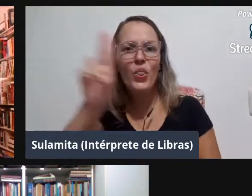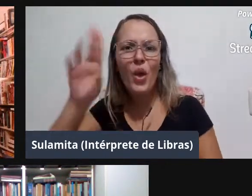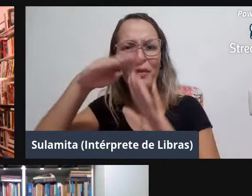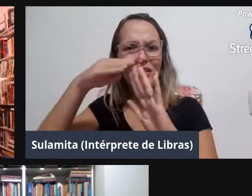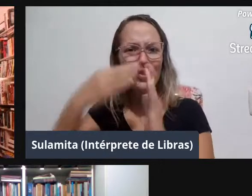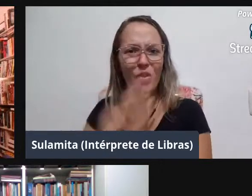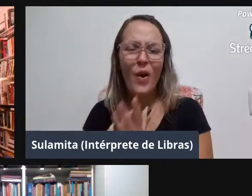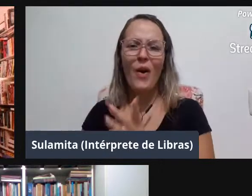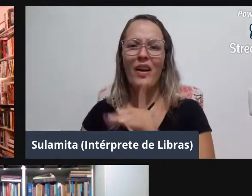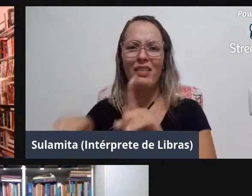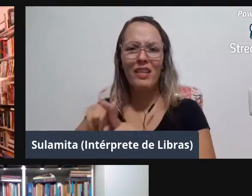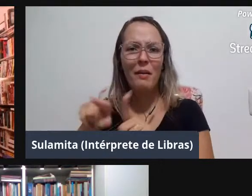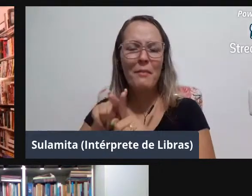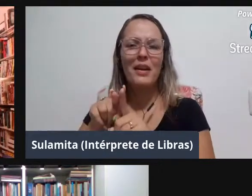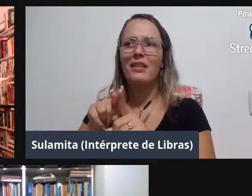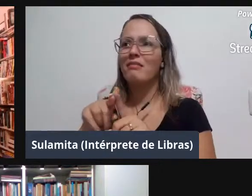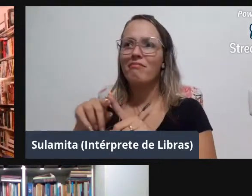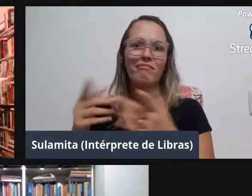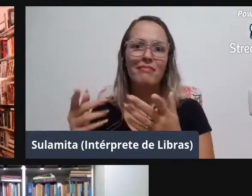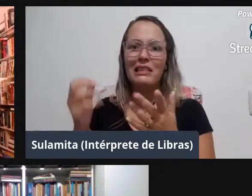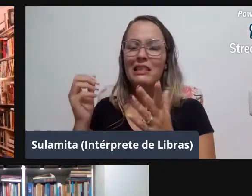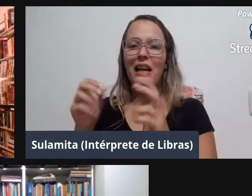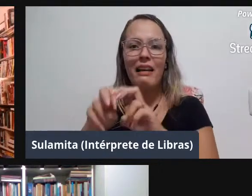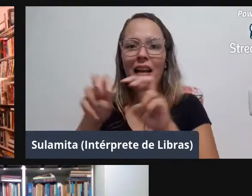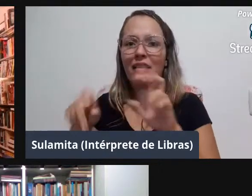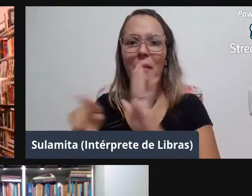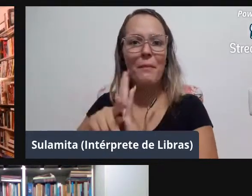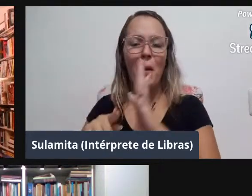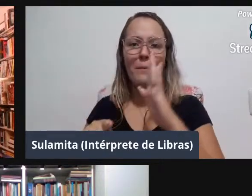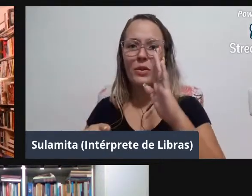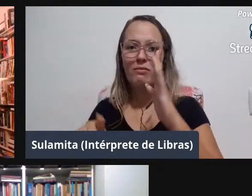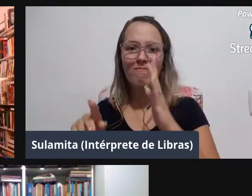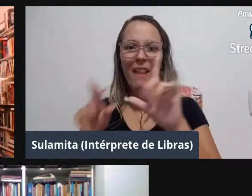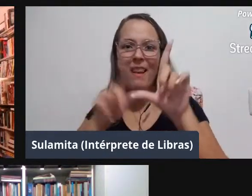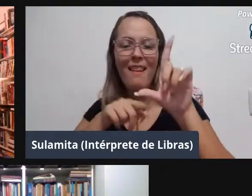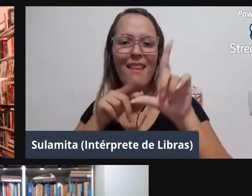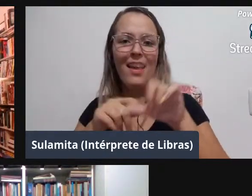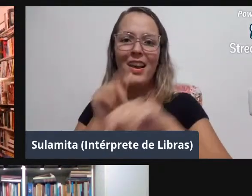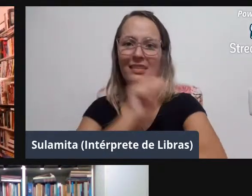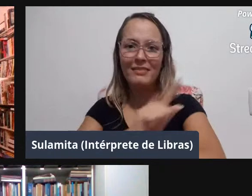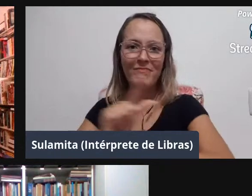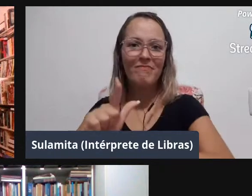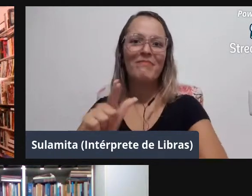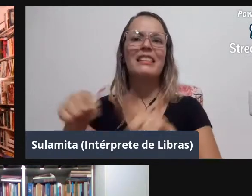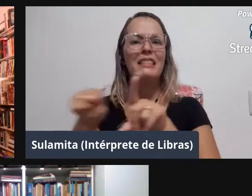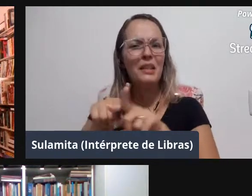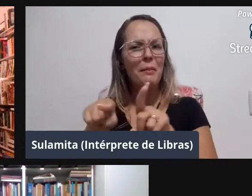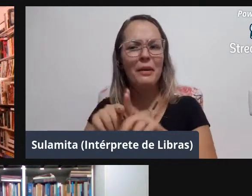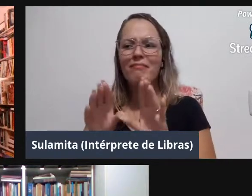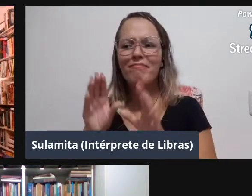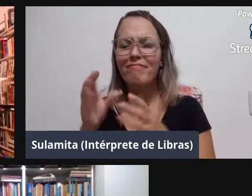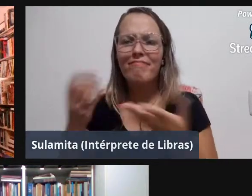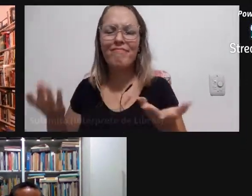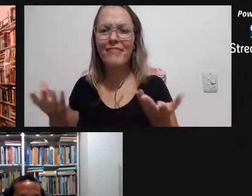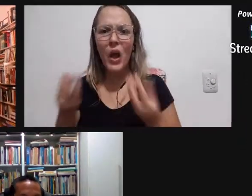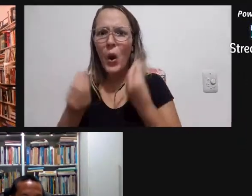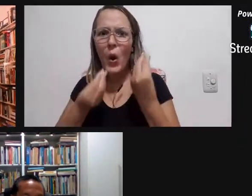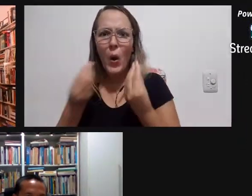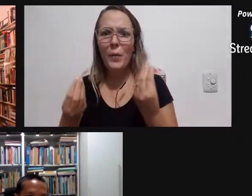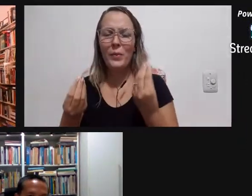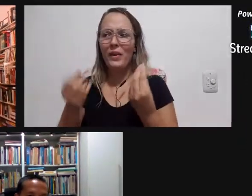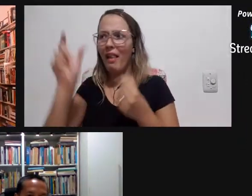maternidade, né, cadeira na Academia de Letras e no Instituto Histórico e Geográfico, será que ela acharia tão natural